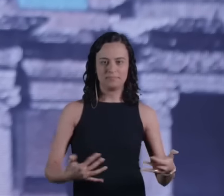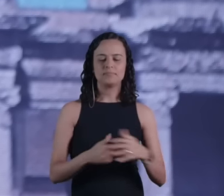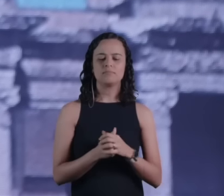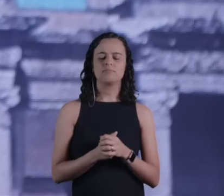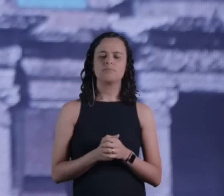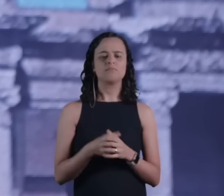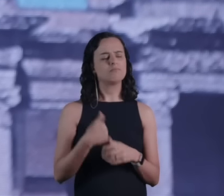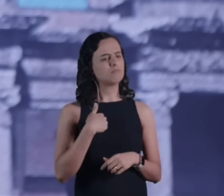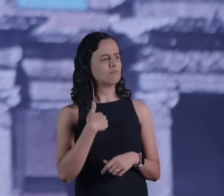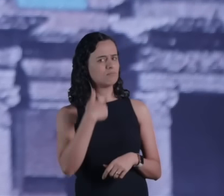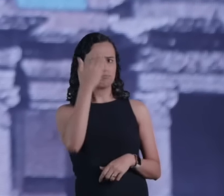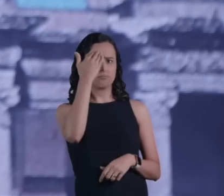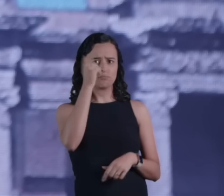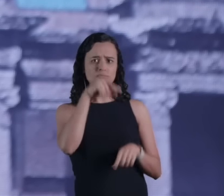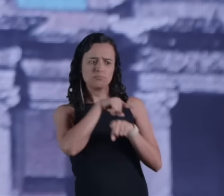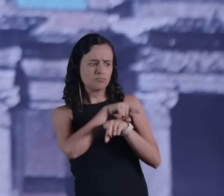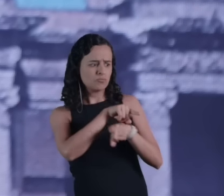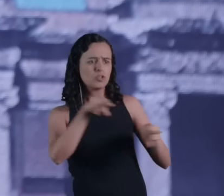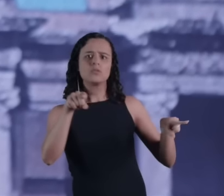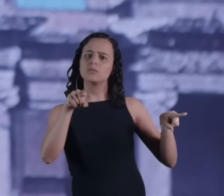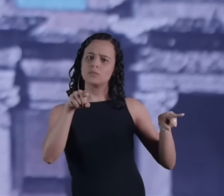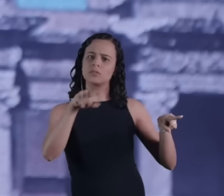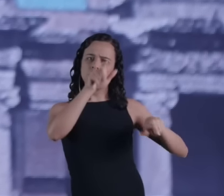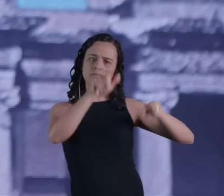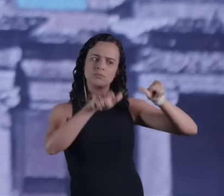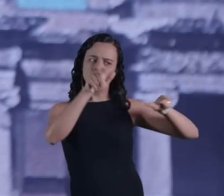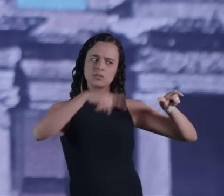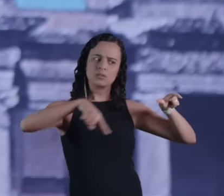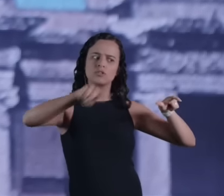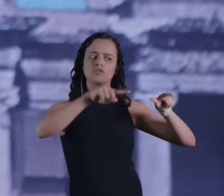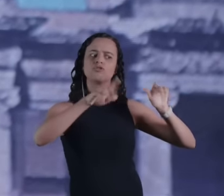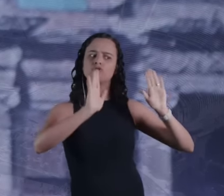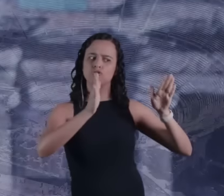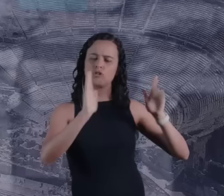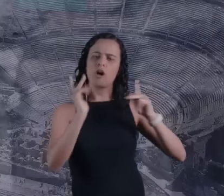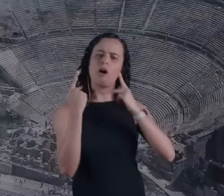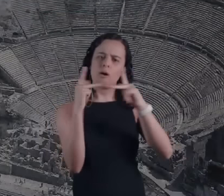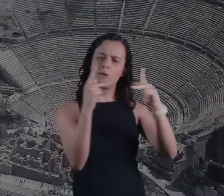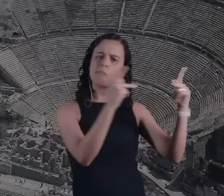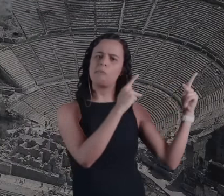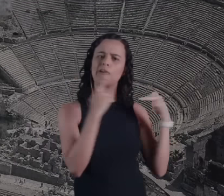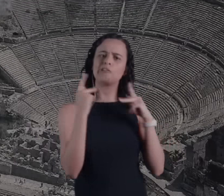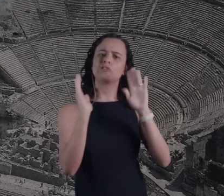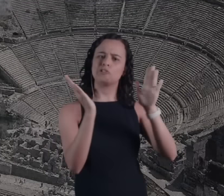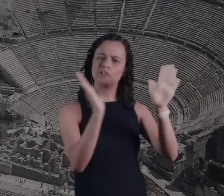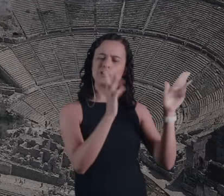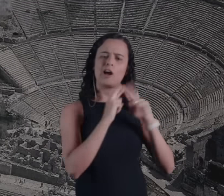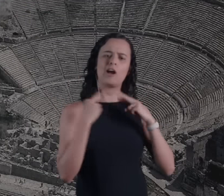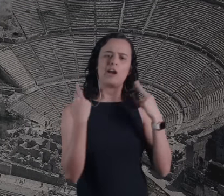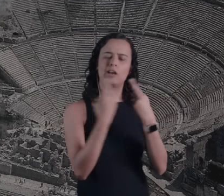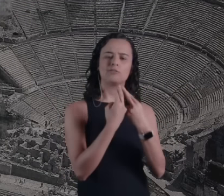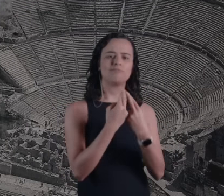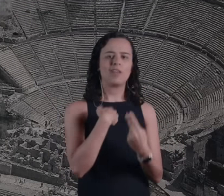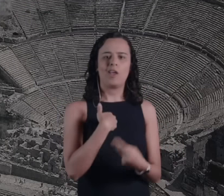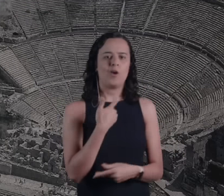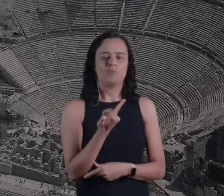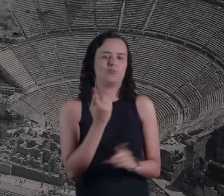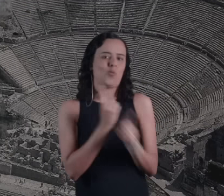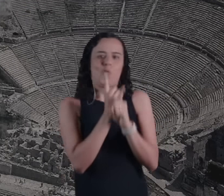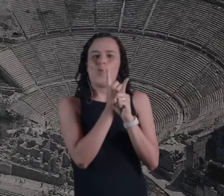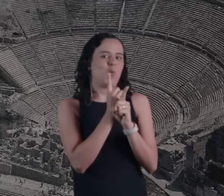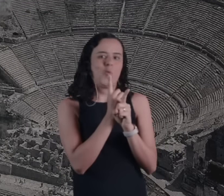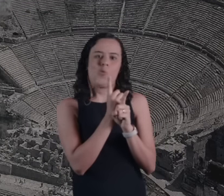agora eu sei que todos vós, em cujo meio passei pregando o reino, não verei mais o rosto. Ele